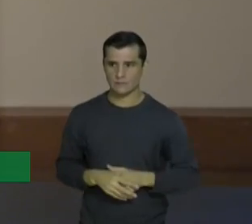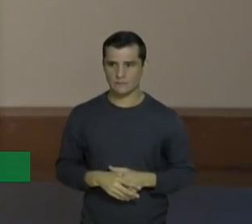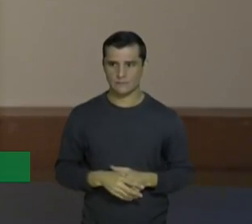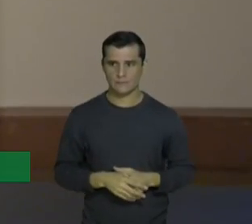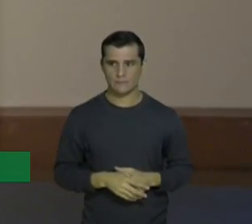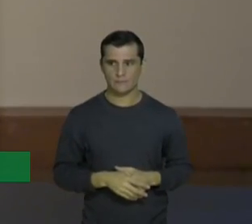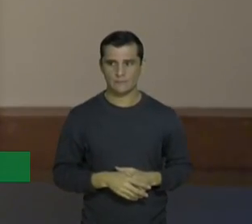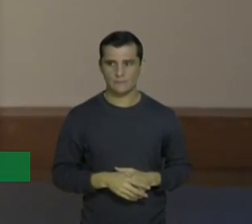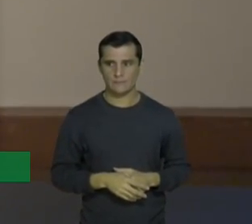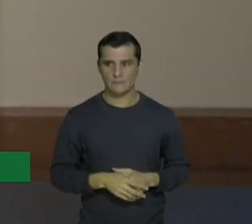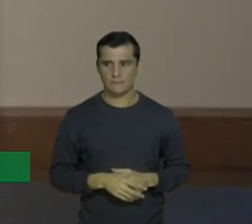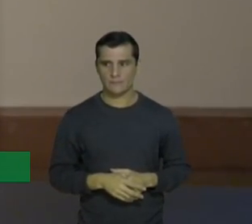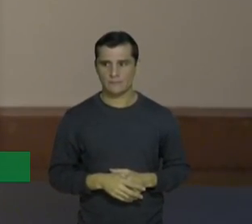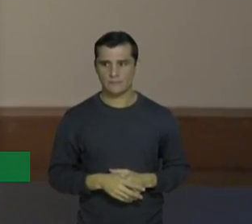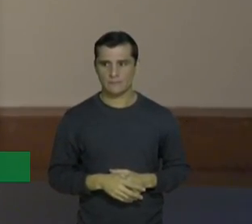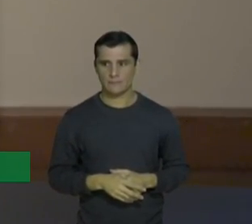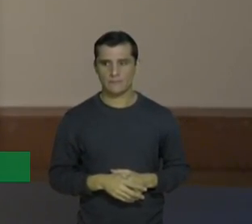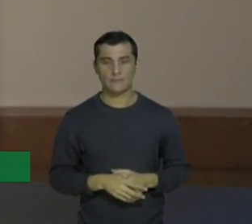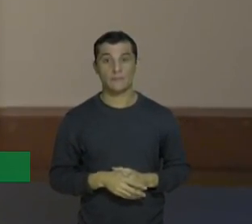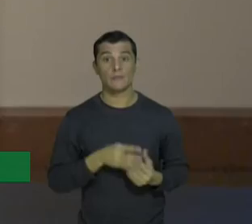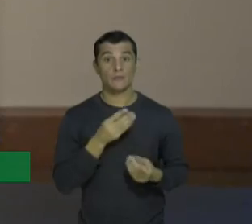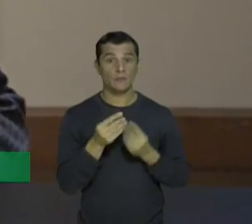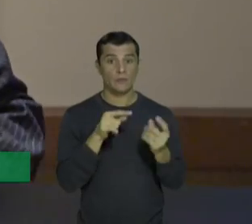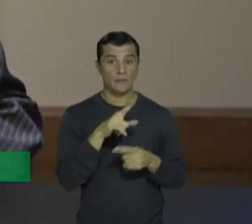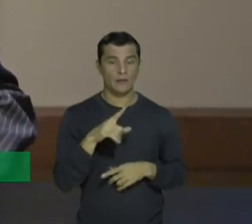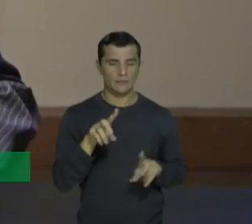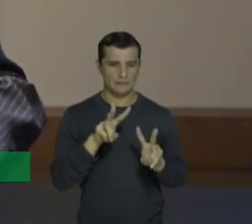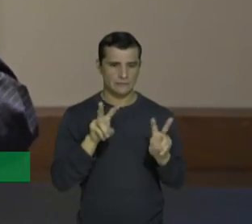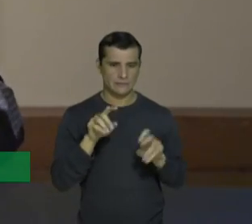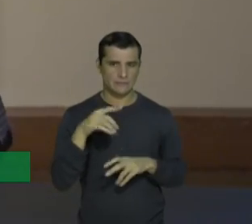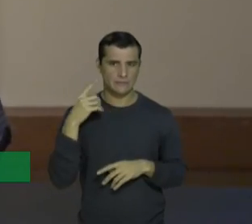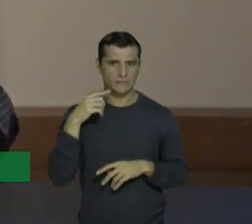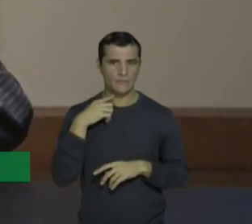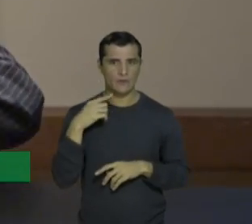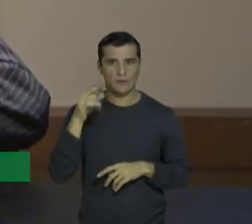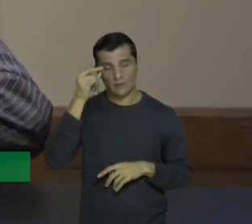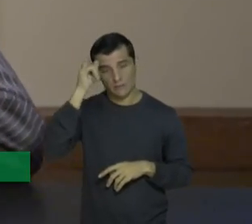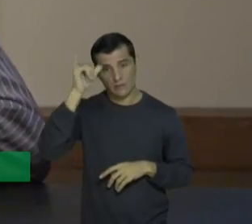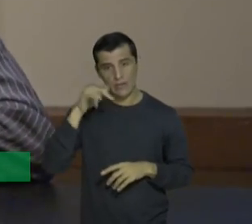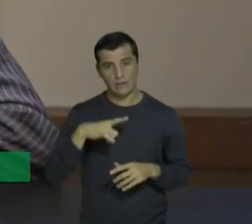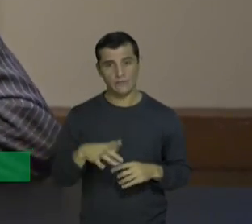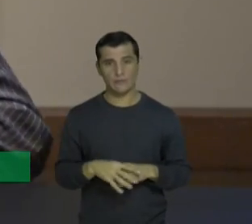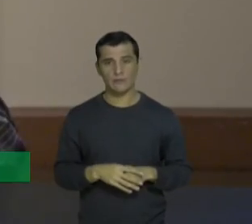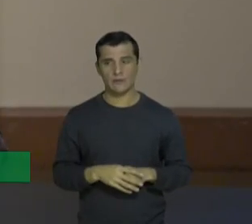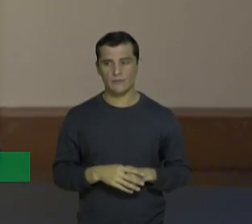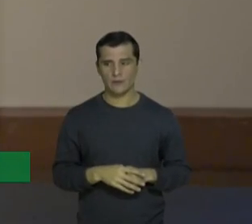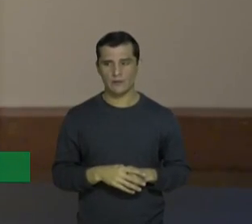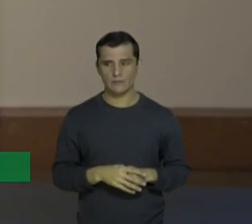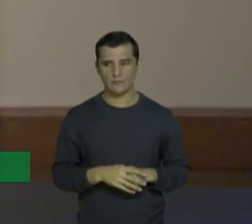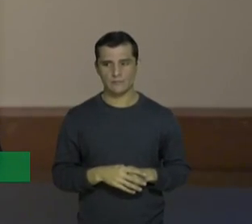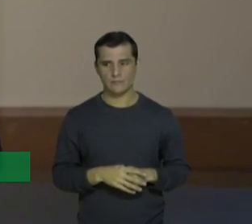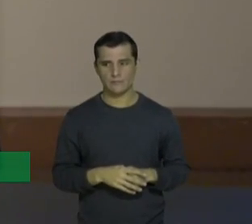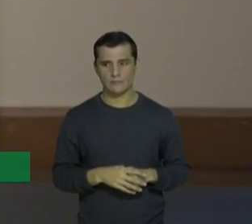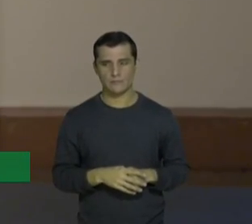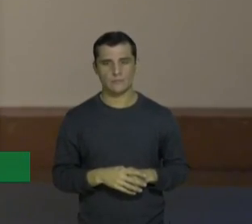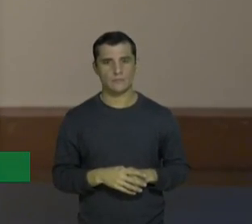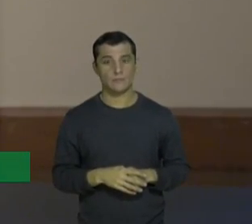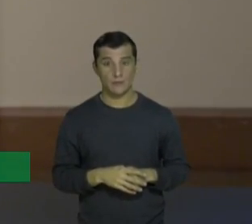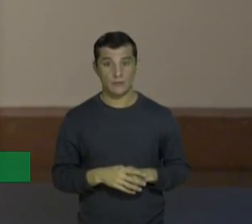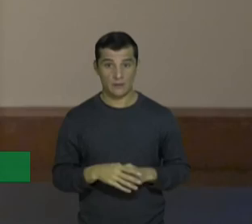eh Advogado do Diabo O Último Ponto tanto do do Conselheiro S